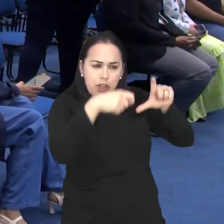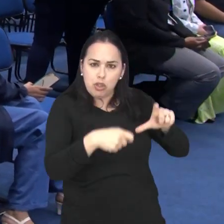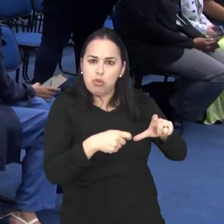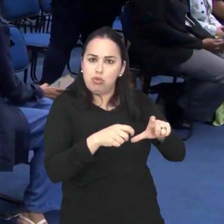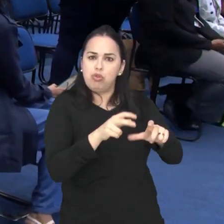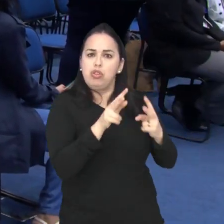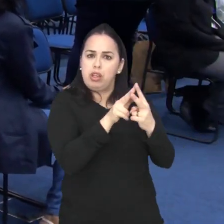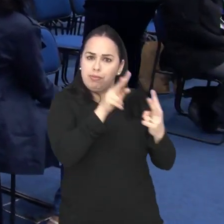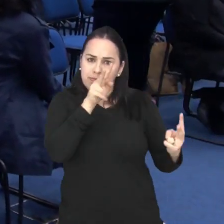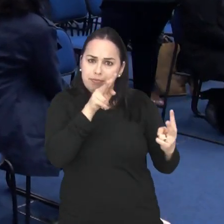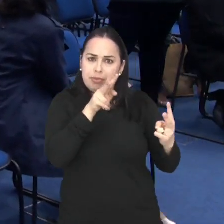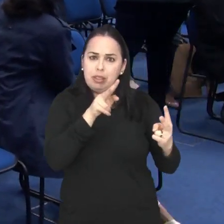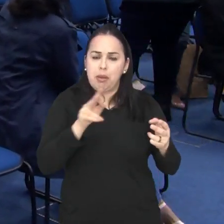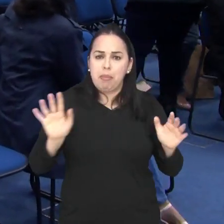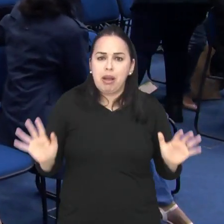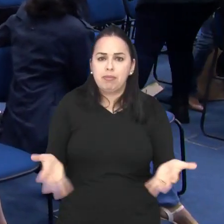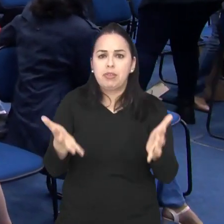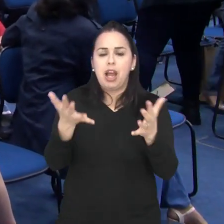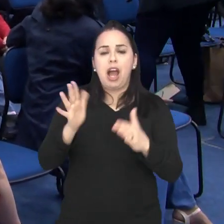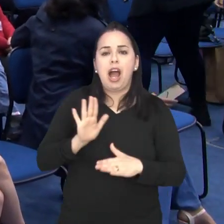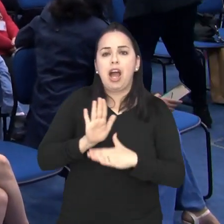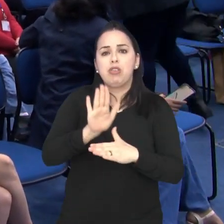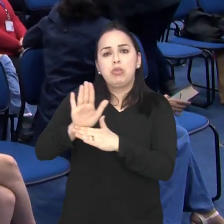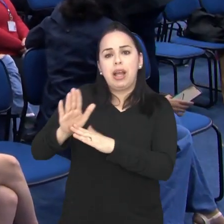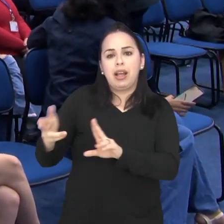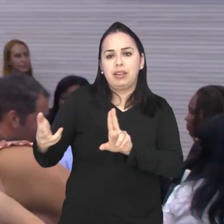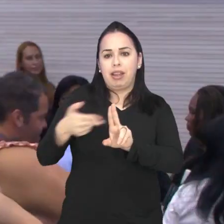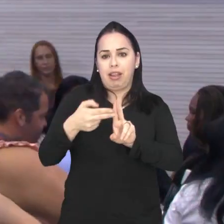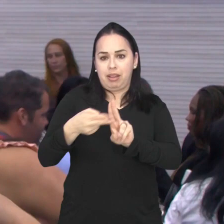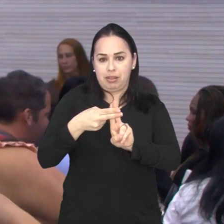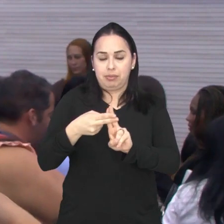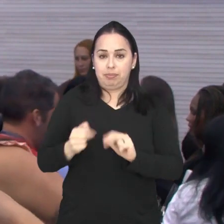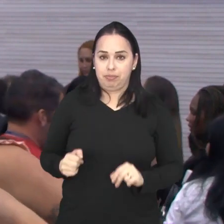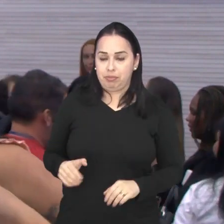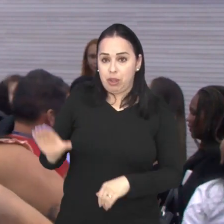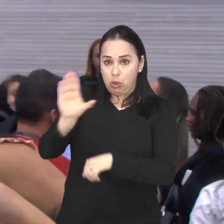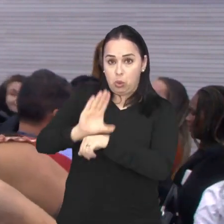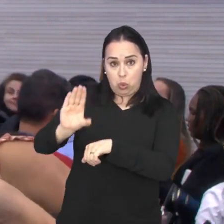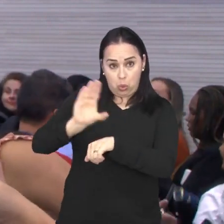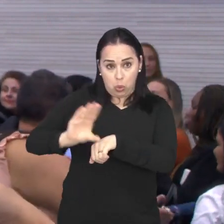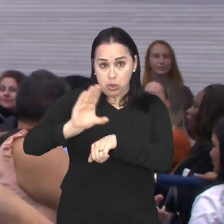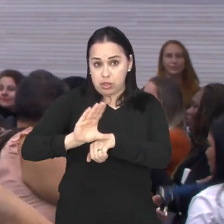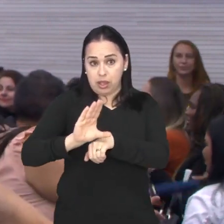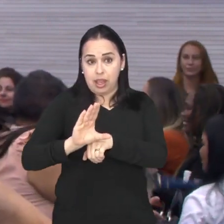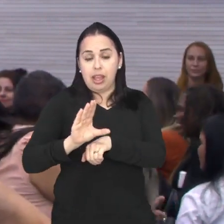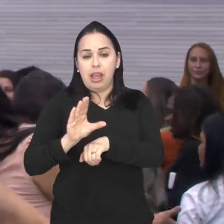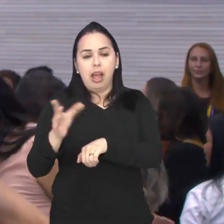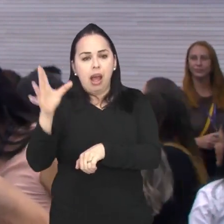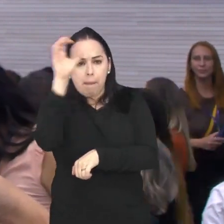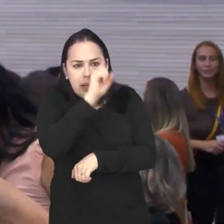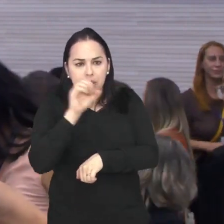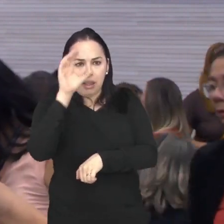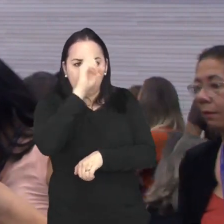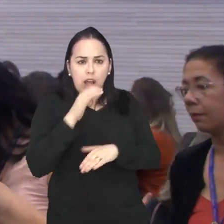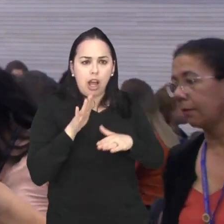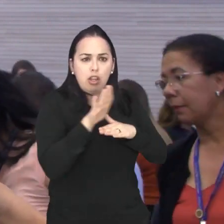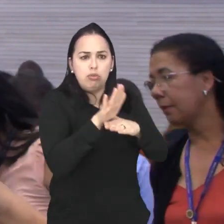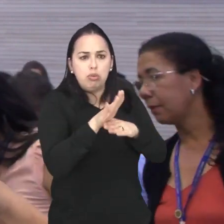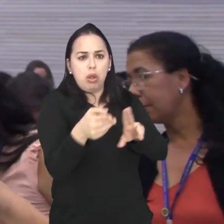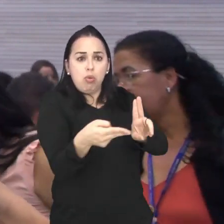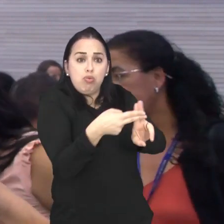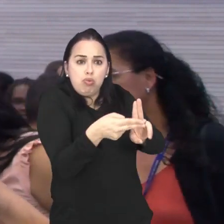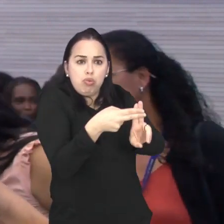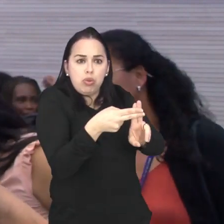videoaulas, ministradas com o objetivo de fortalecer o SUS. Com esse curso, ela tem um acesso melhor à população. Então, com isso, a